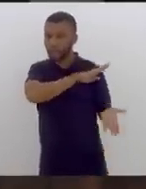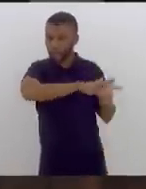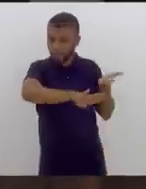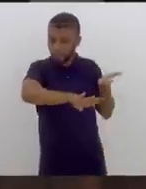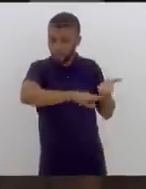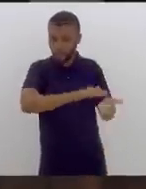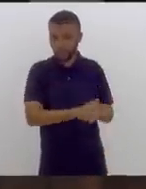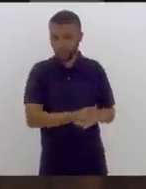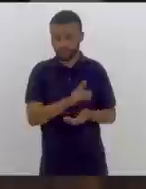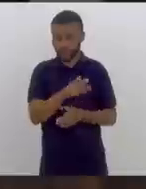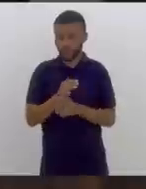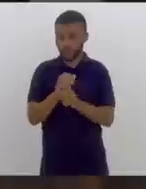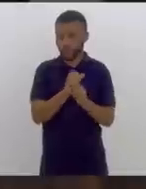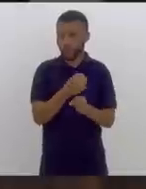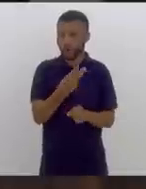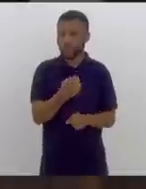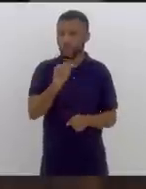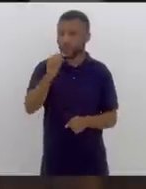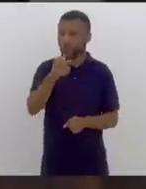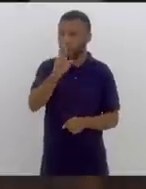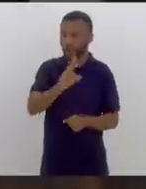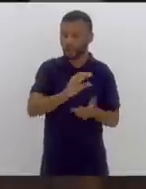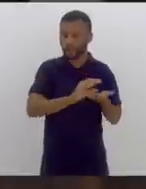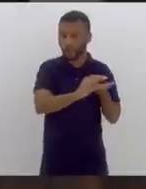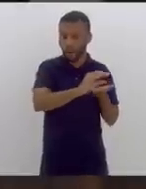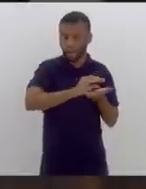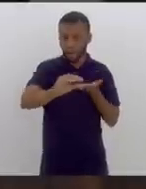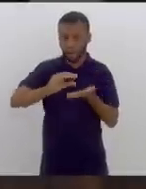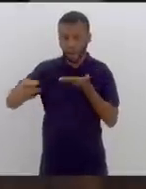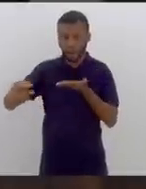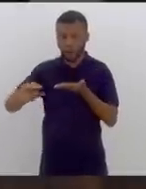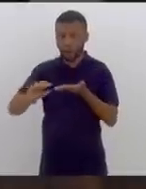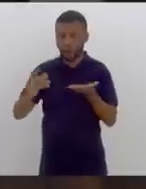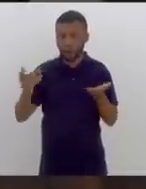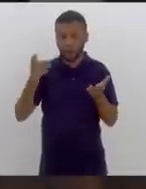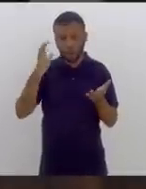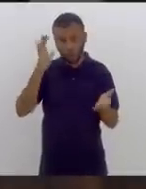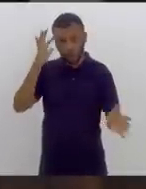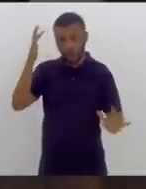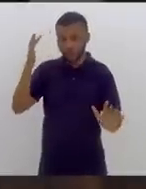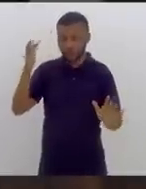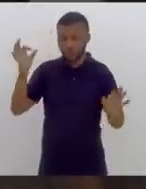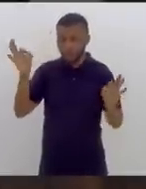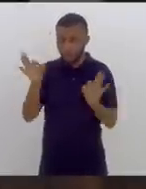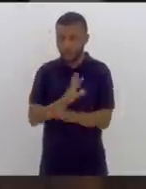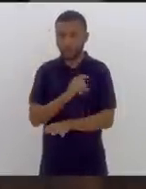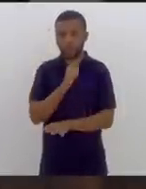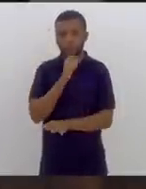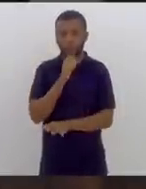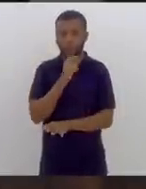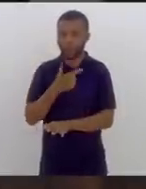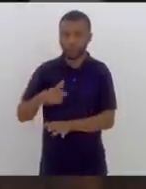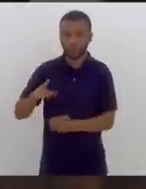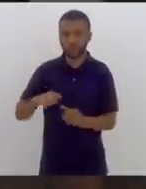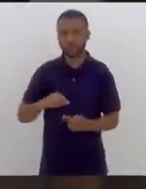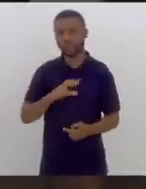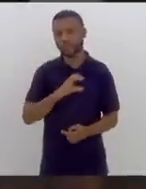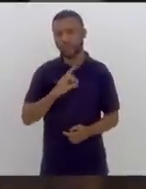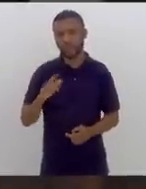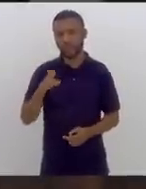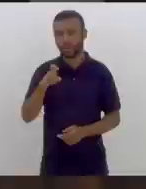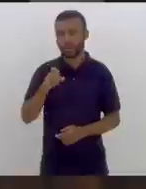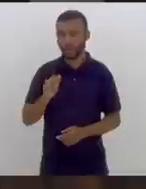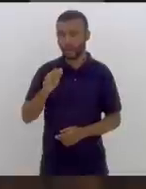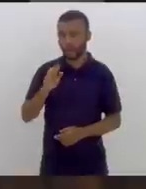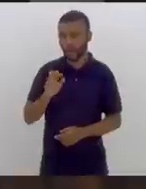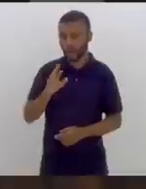recebendo 40 mil e o caso não se resolve Coronel chavarry é a